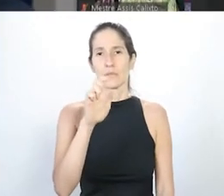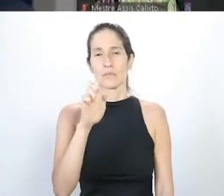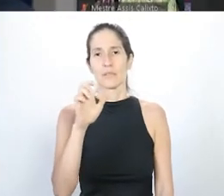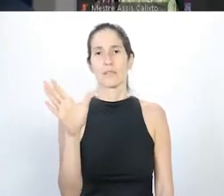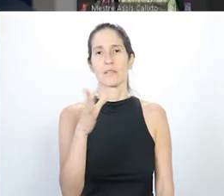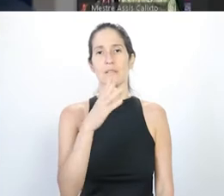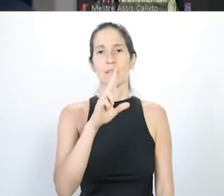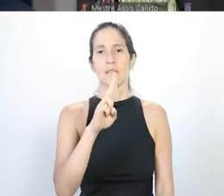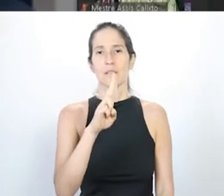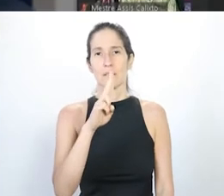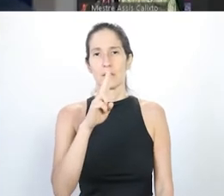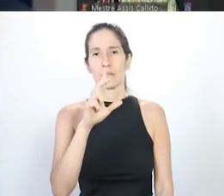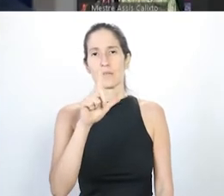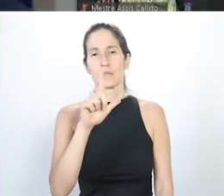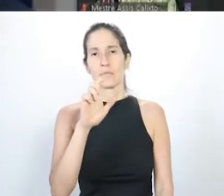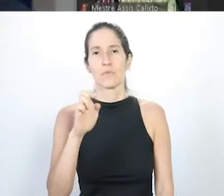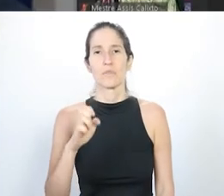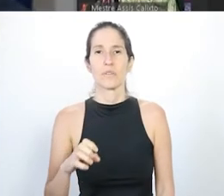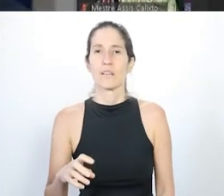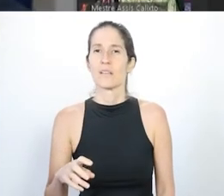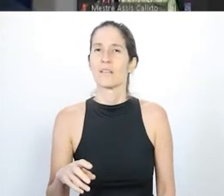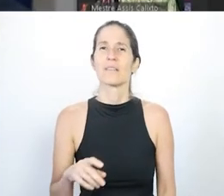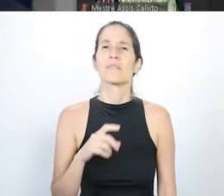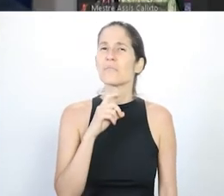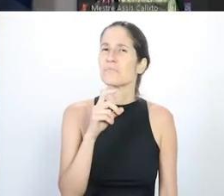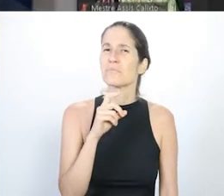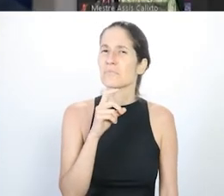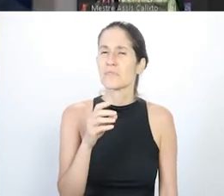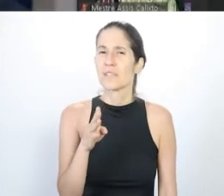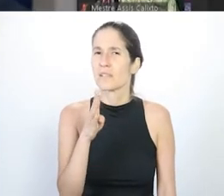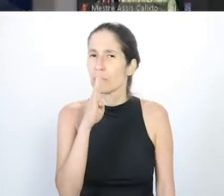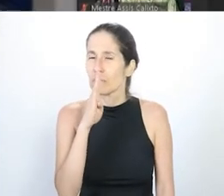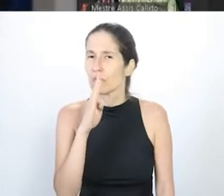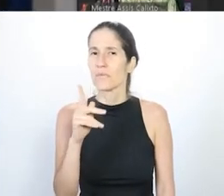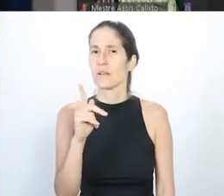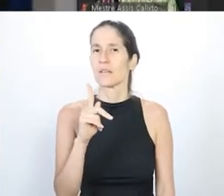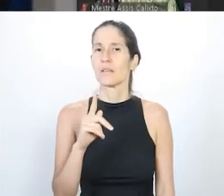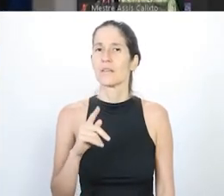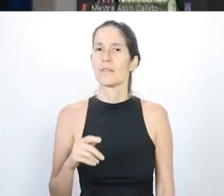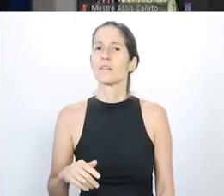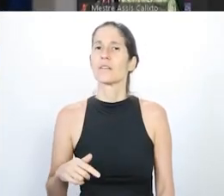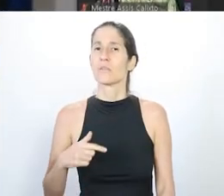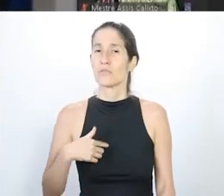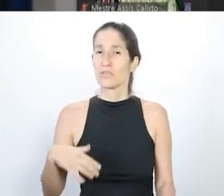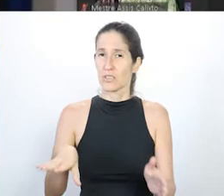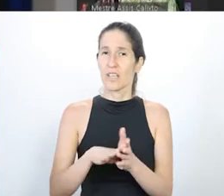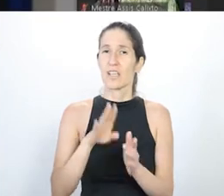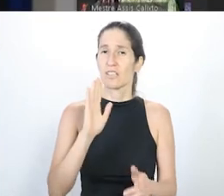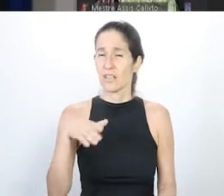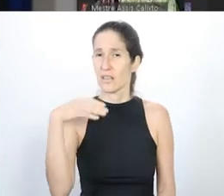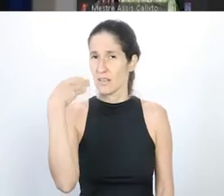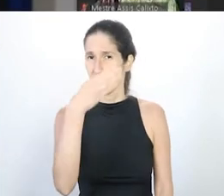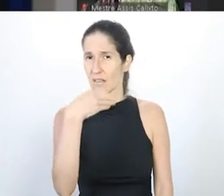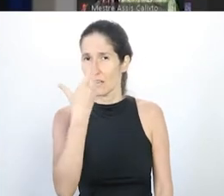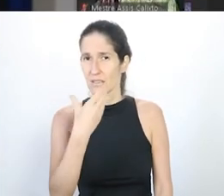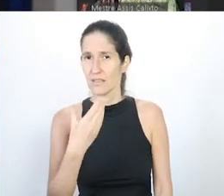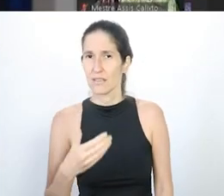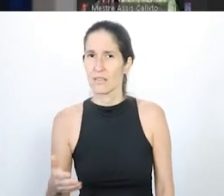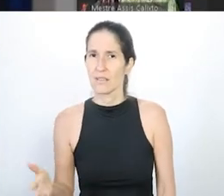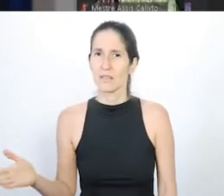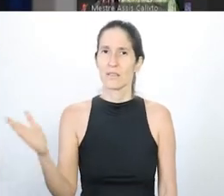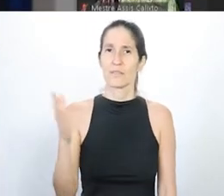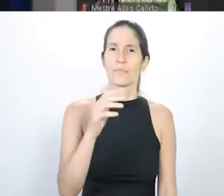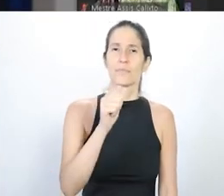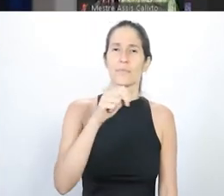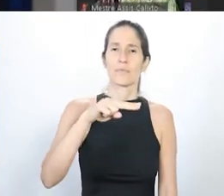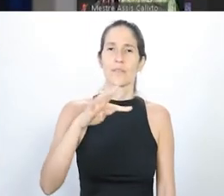não. Ele tá por aí escutando a conversa. Quando eu entrei, ele já estava cantando. Mas eu queria dizer o seguinte, Antônio Cardoso,